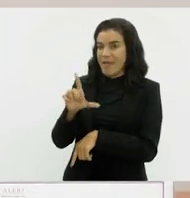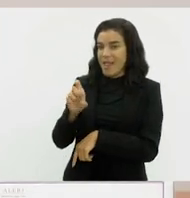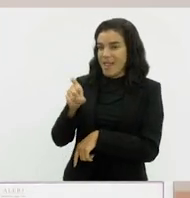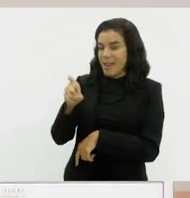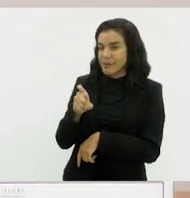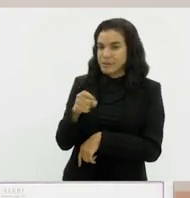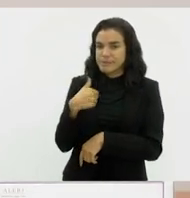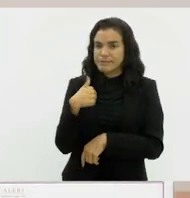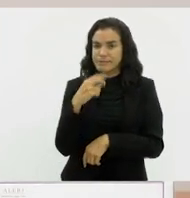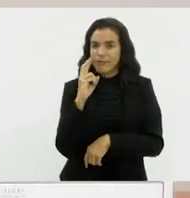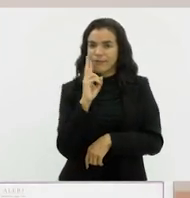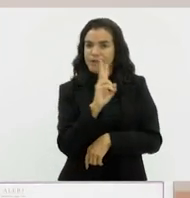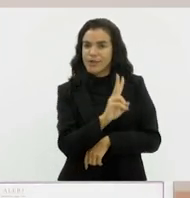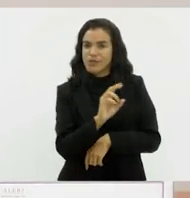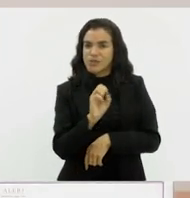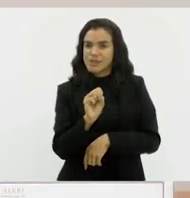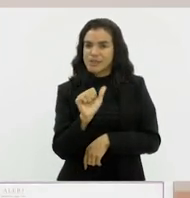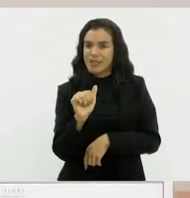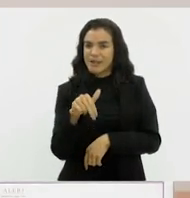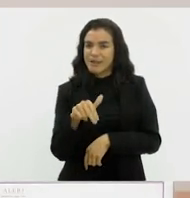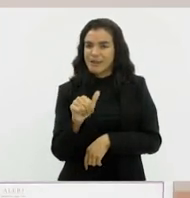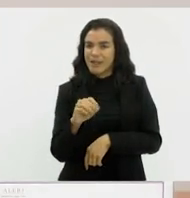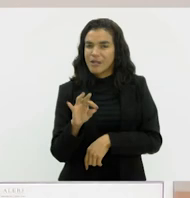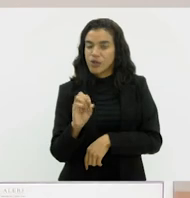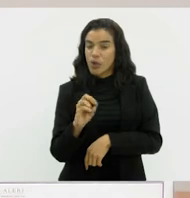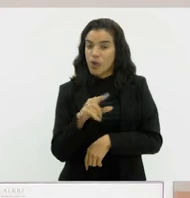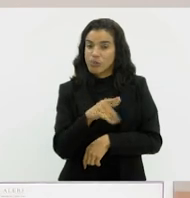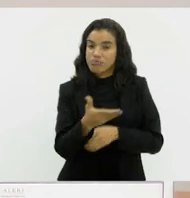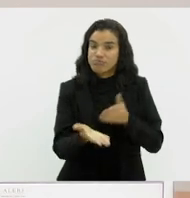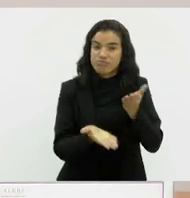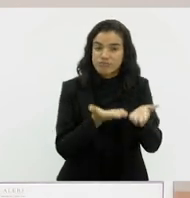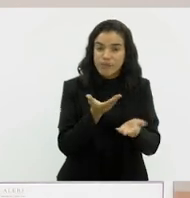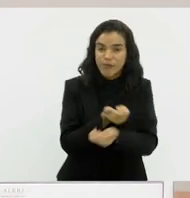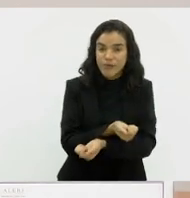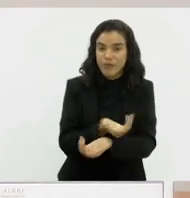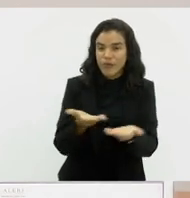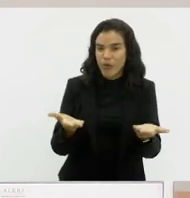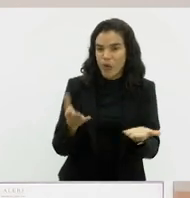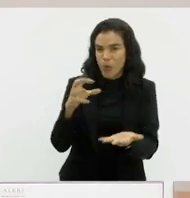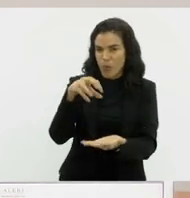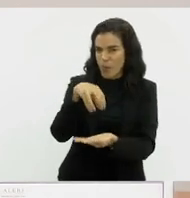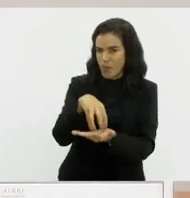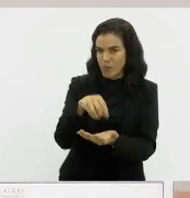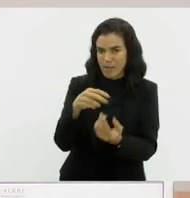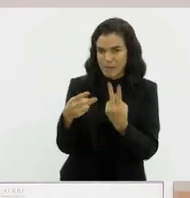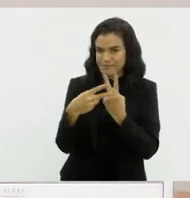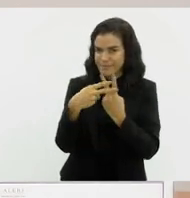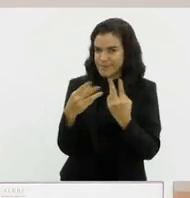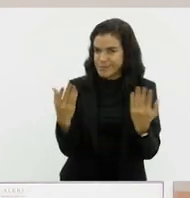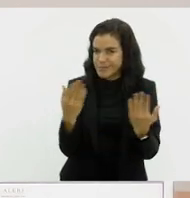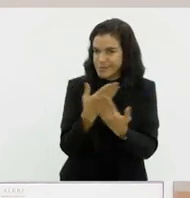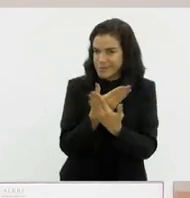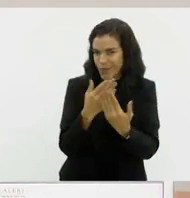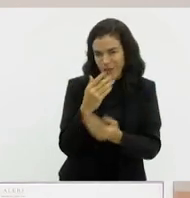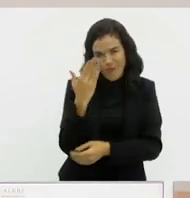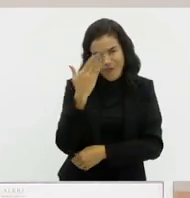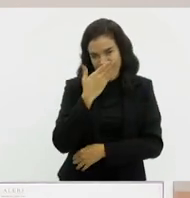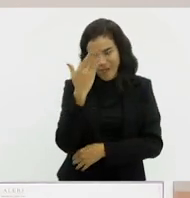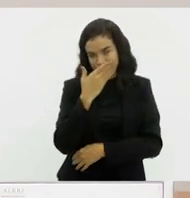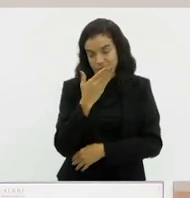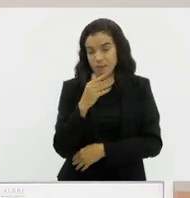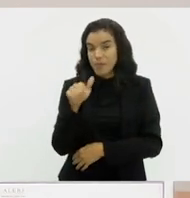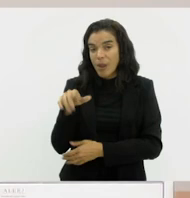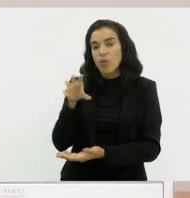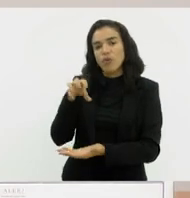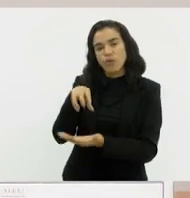vejo o sanatório, não vejo o serviço ofertado pelo sanatório como uma unidade prisional. Então, a gente tem equipamentos de saúde